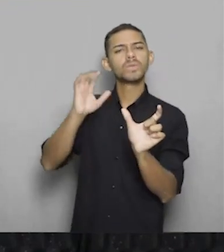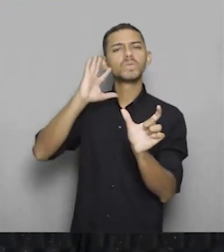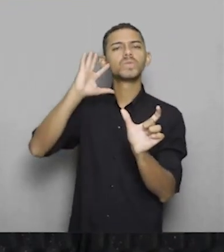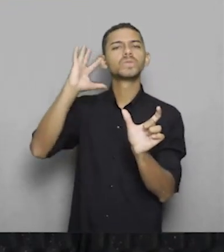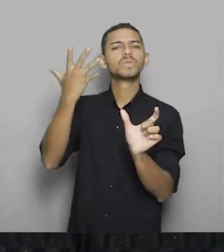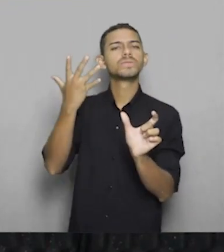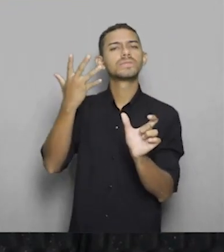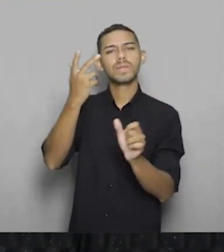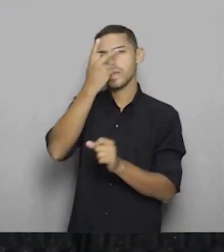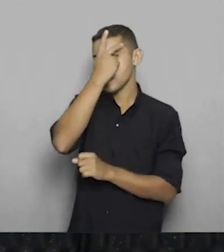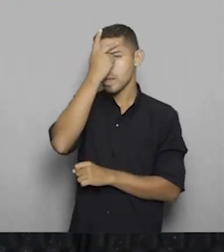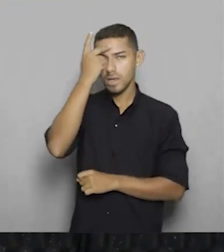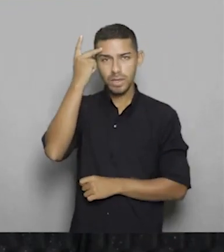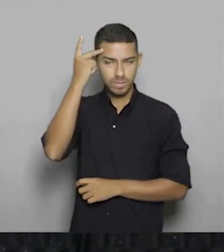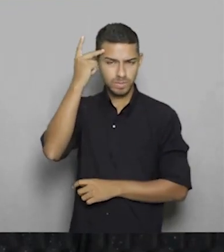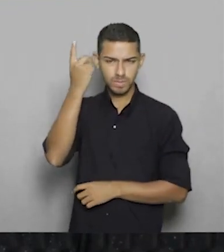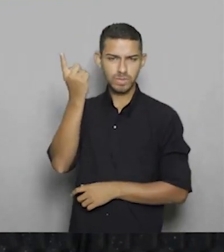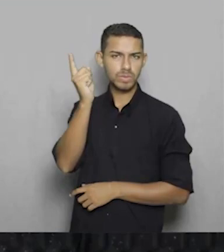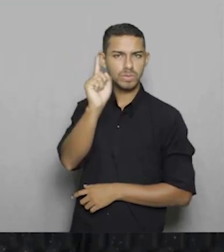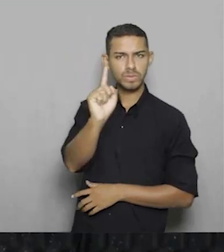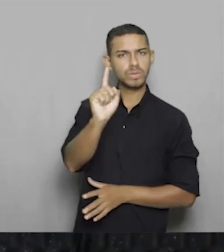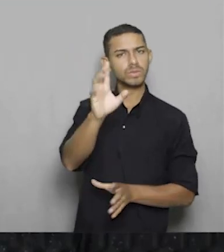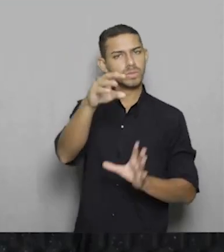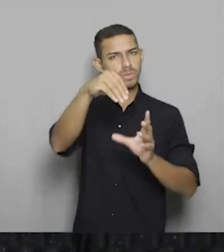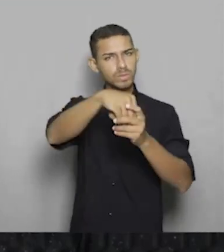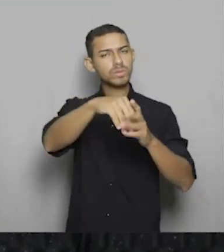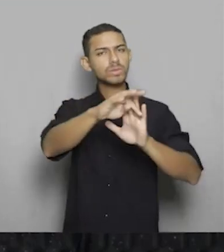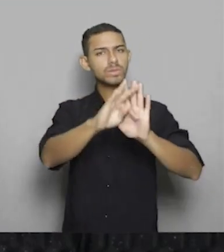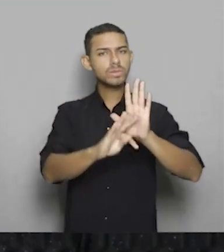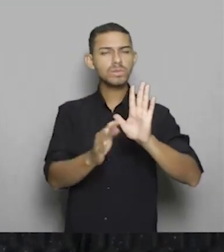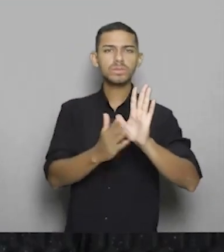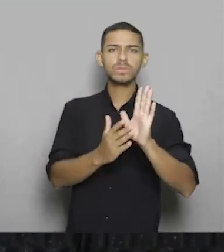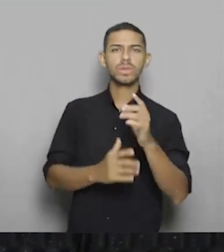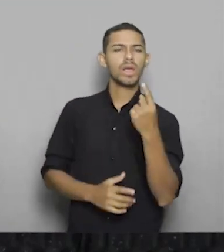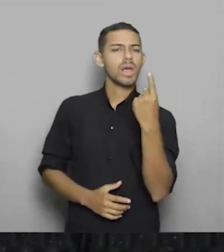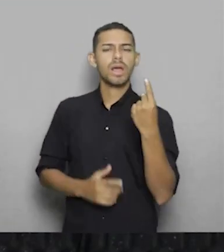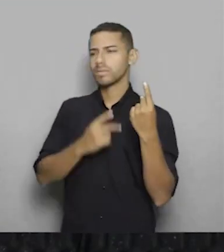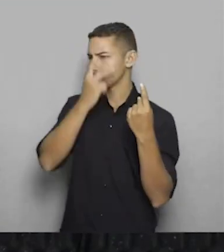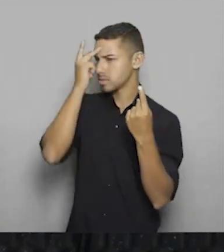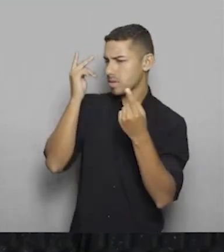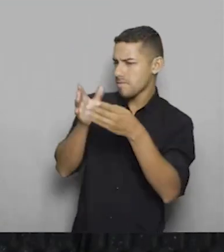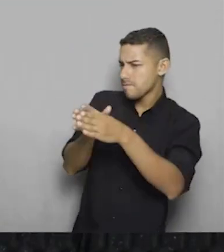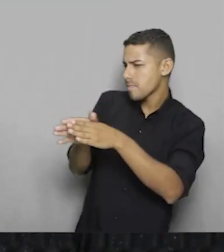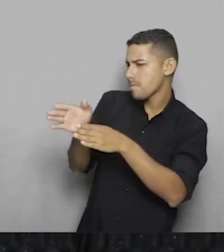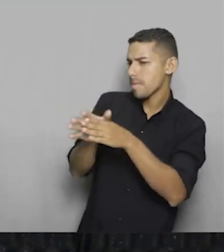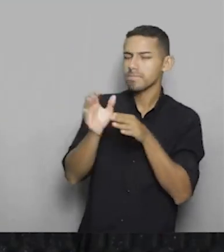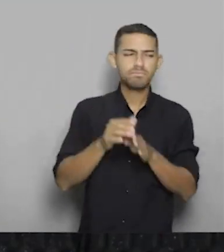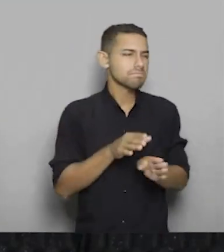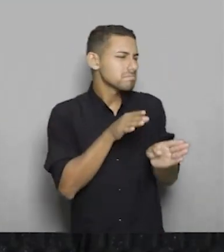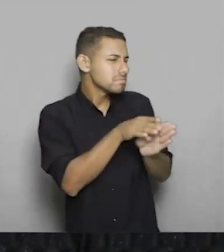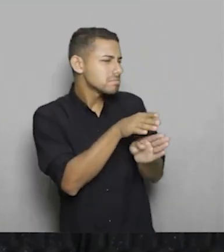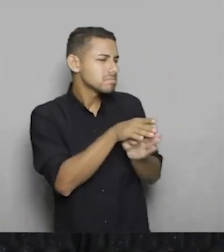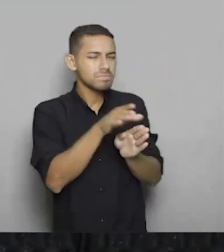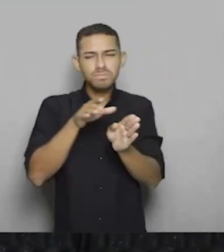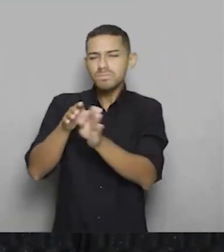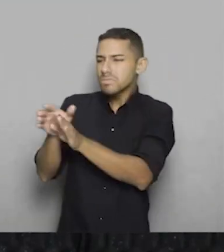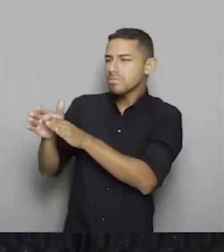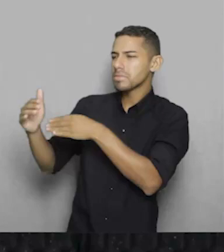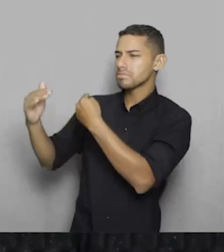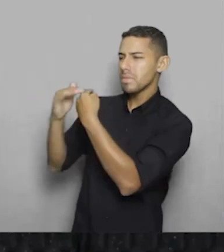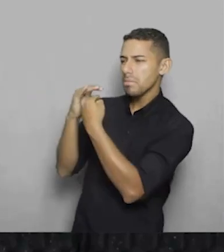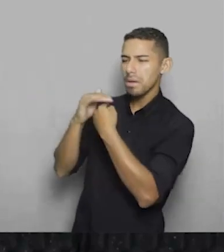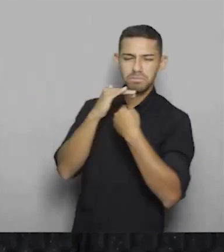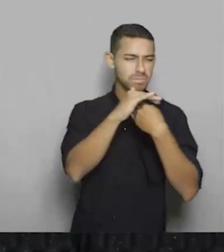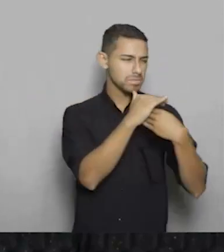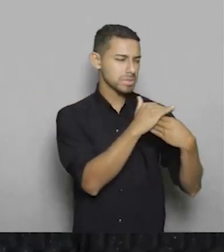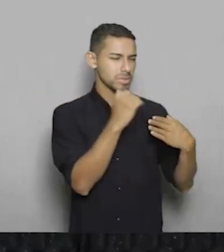de pessoas que ficam, cada um me diz o que é correto, o que não é correto, tentando fazer